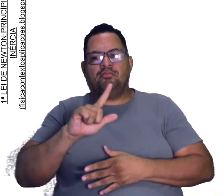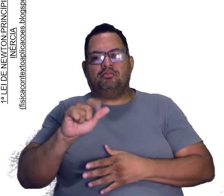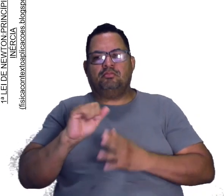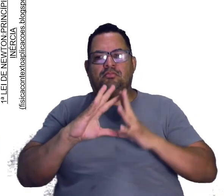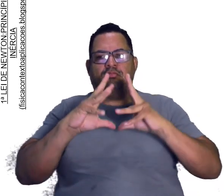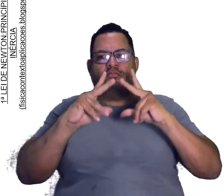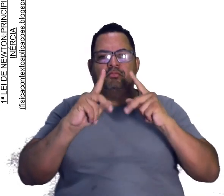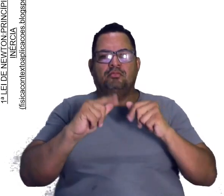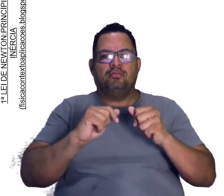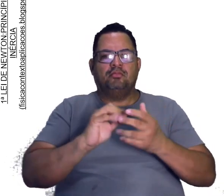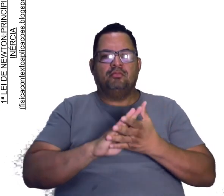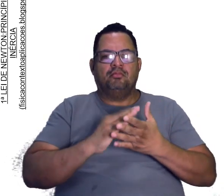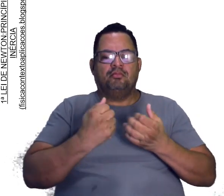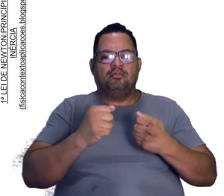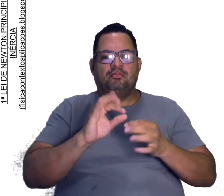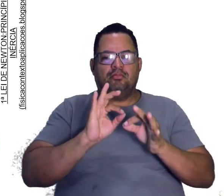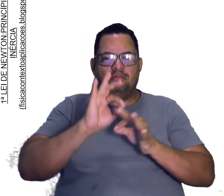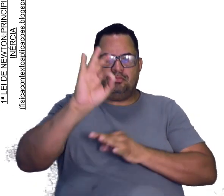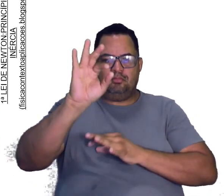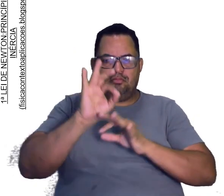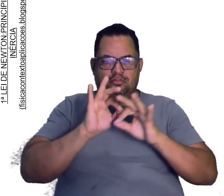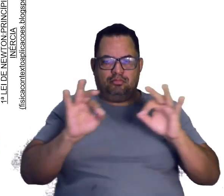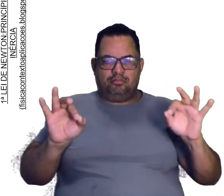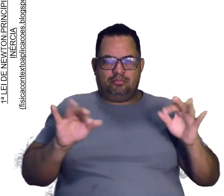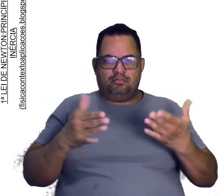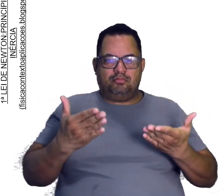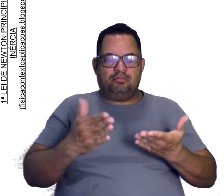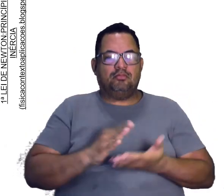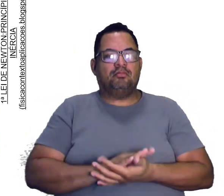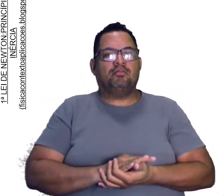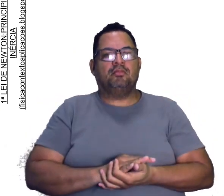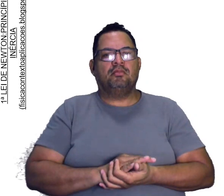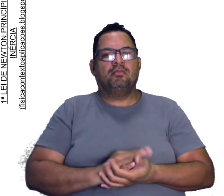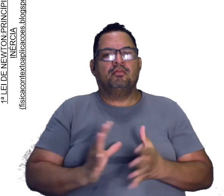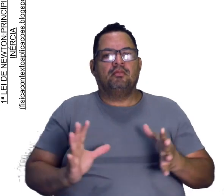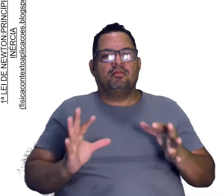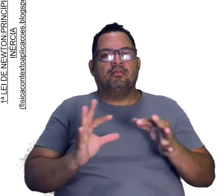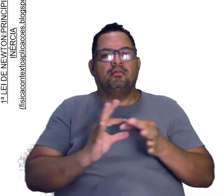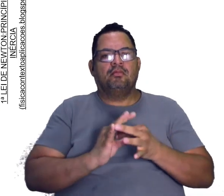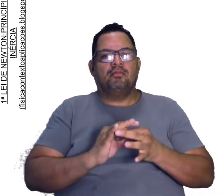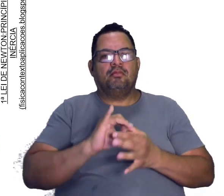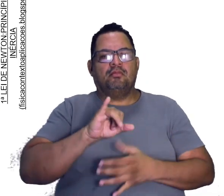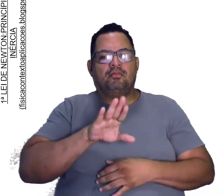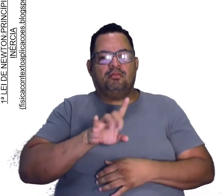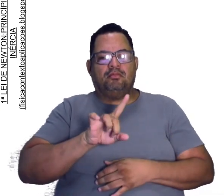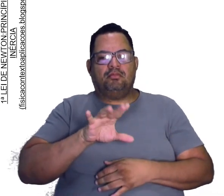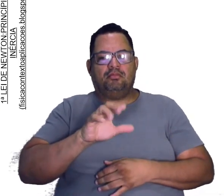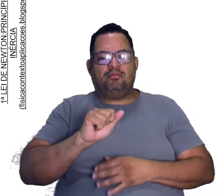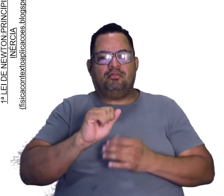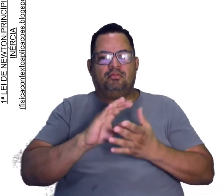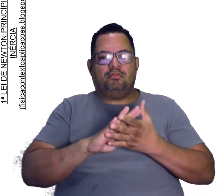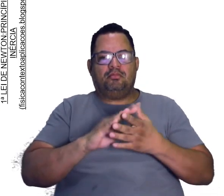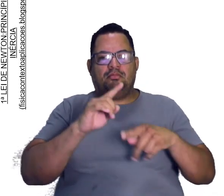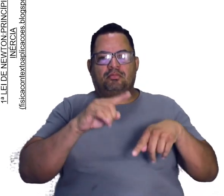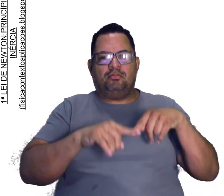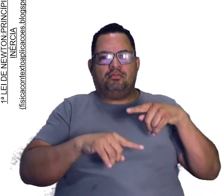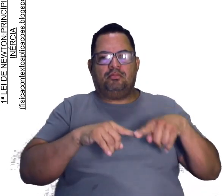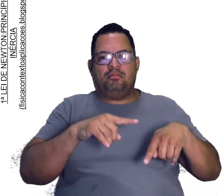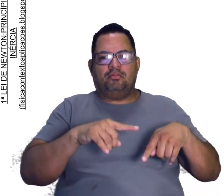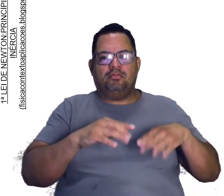tudo aquilo que podemos medir. E está associada à inércia desse corpo, ou